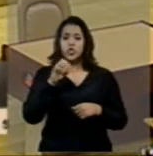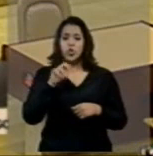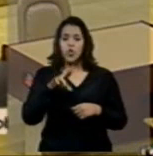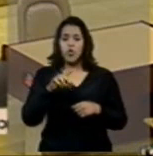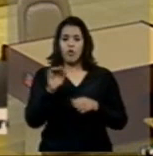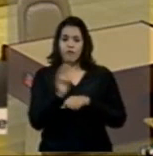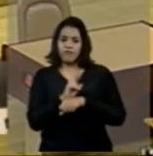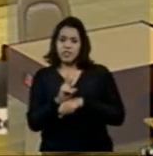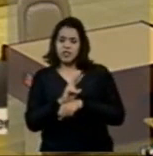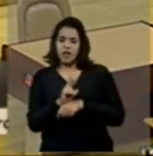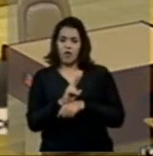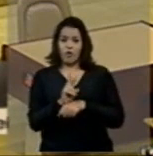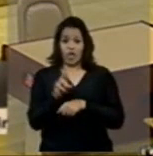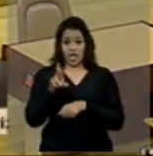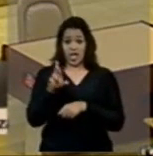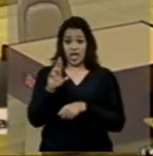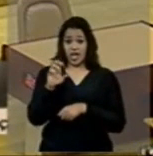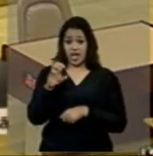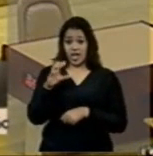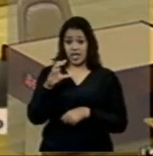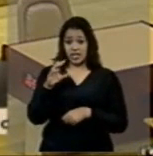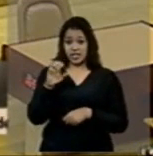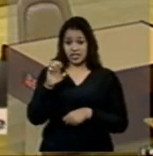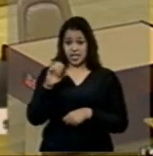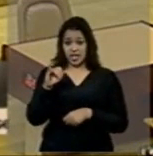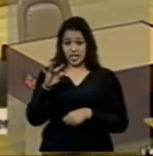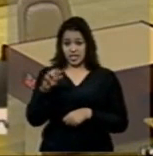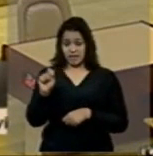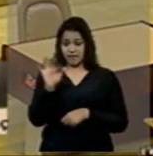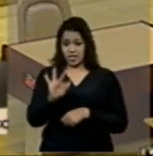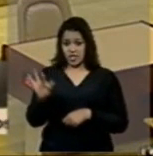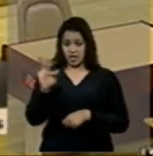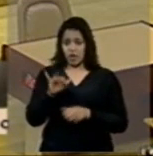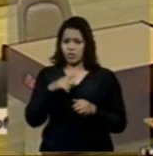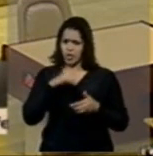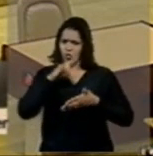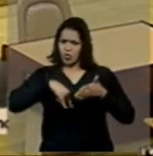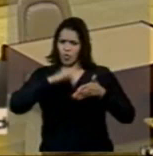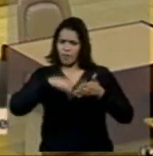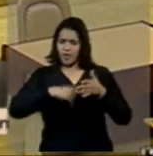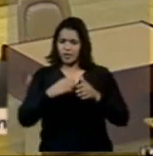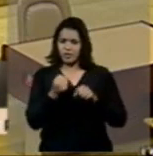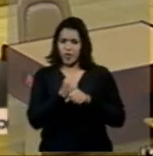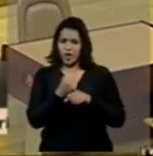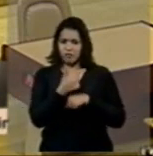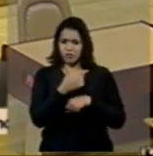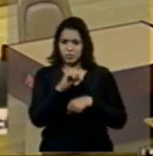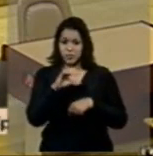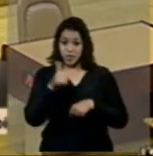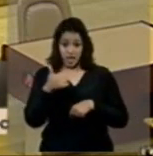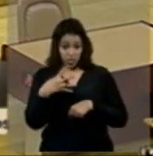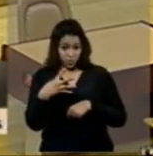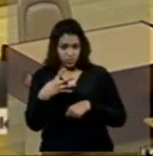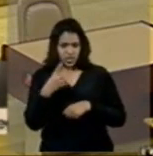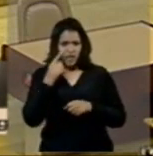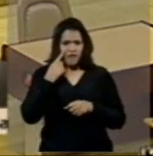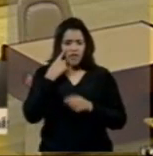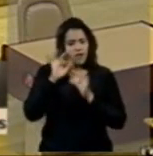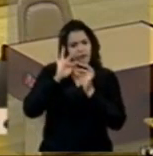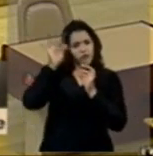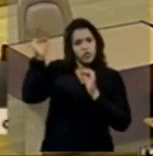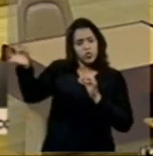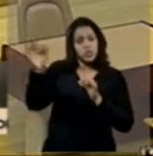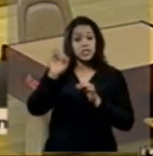Federal no documento intitulado Análise da Seguridade Social de 2014, que projetam